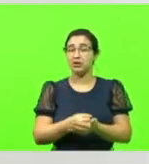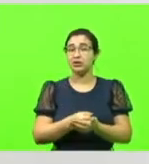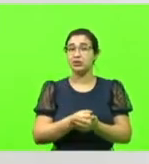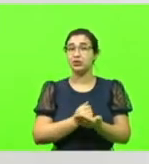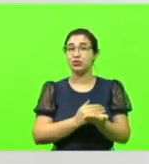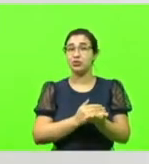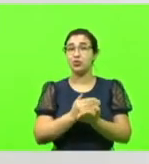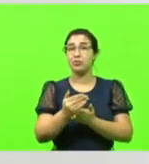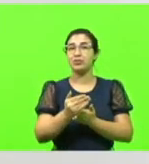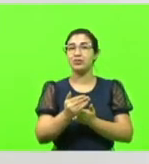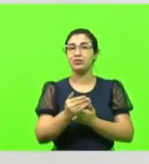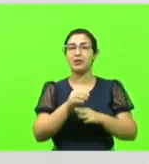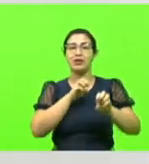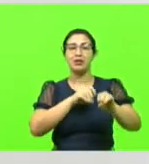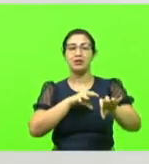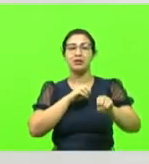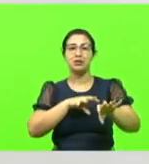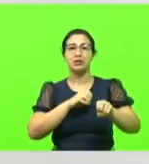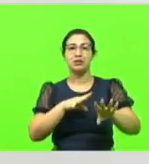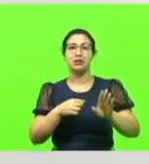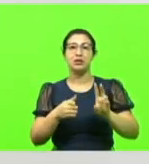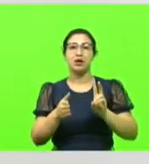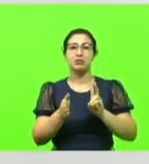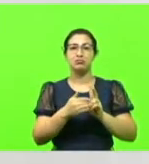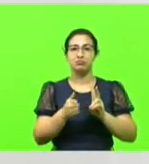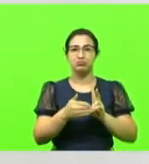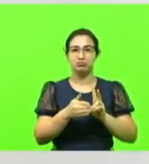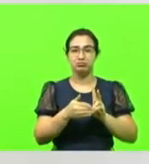a evangelização dos índios.